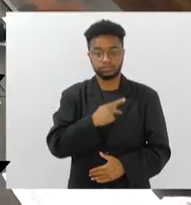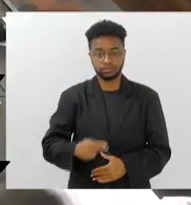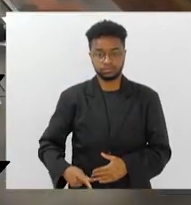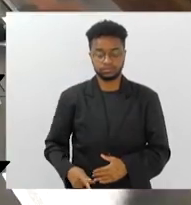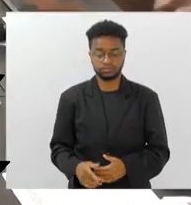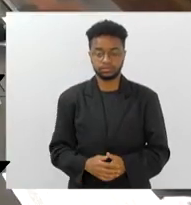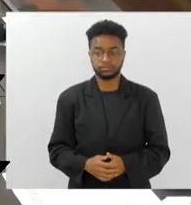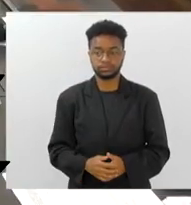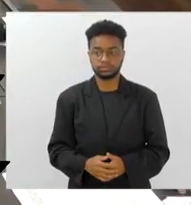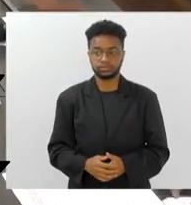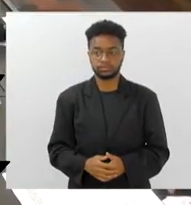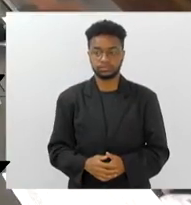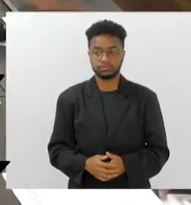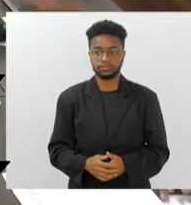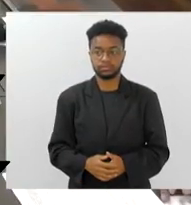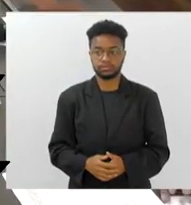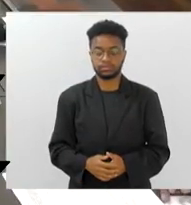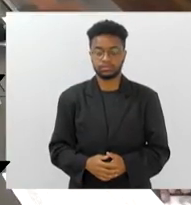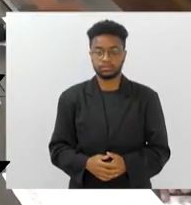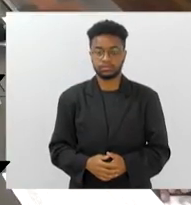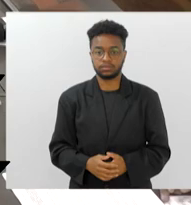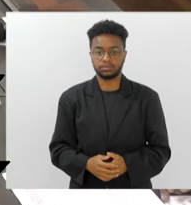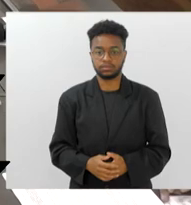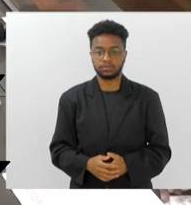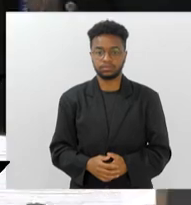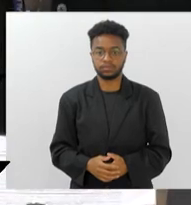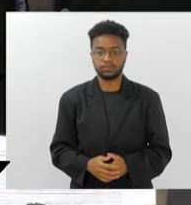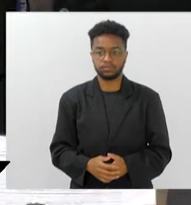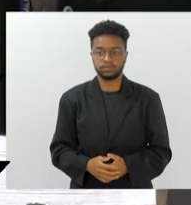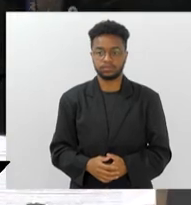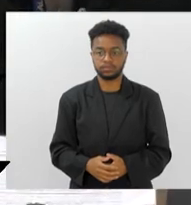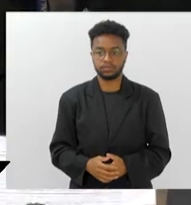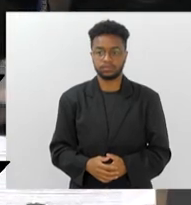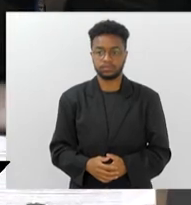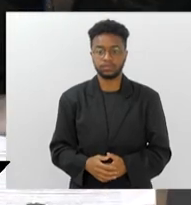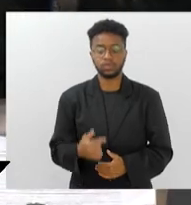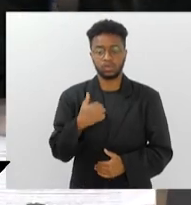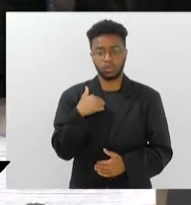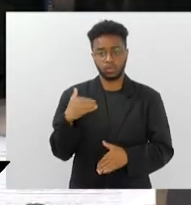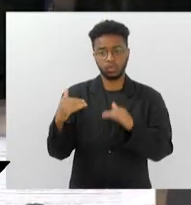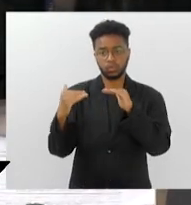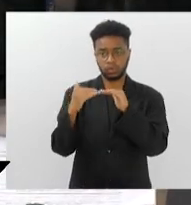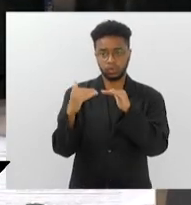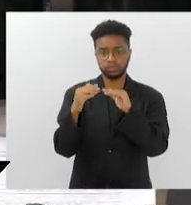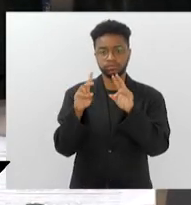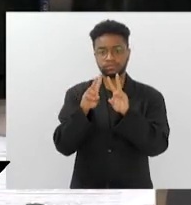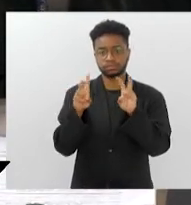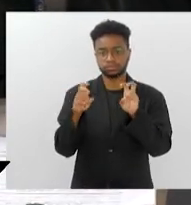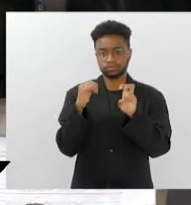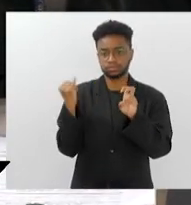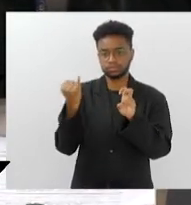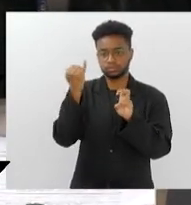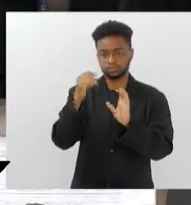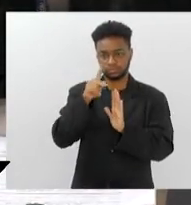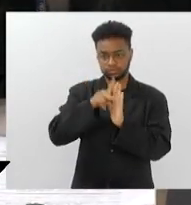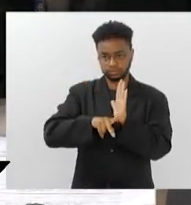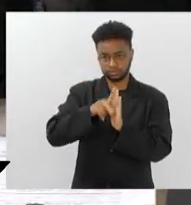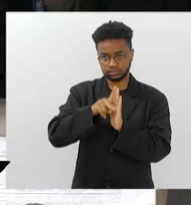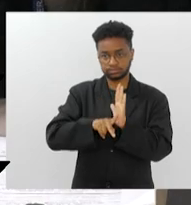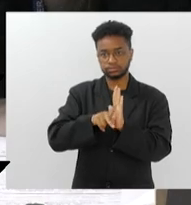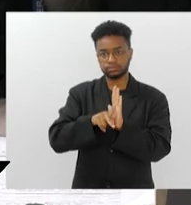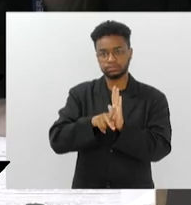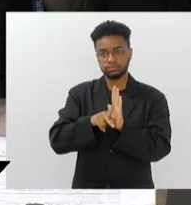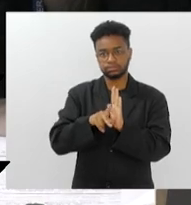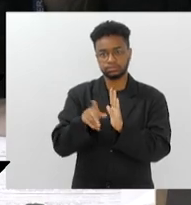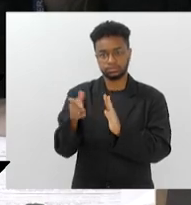eh no tese né A minha total acordo e importância sobre o projeto de